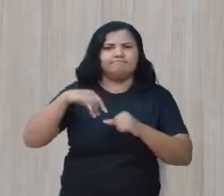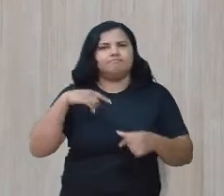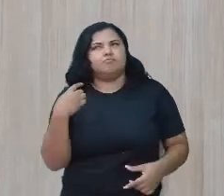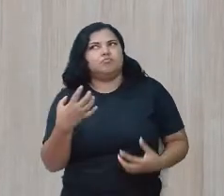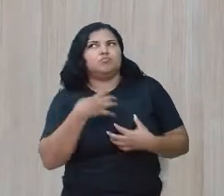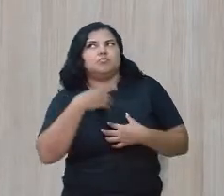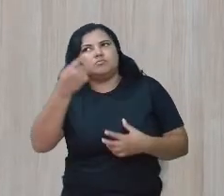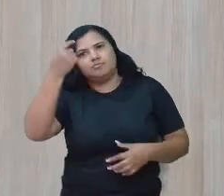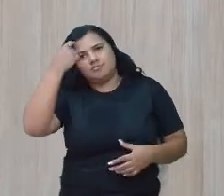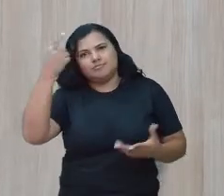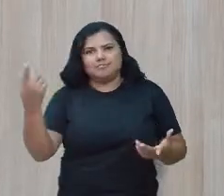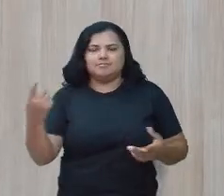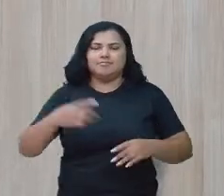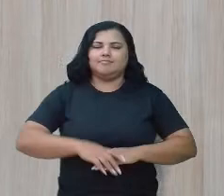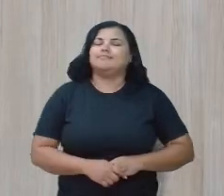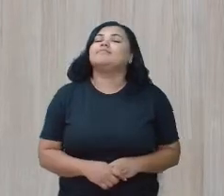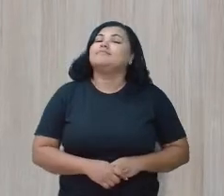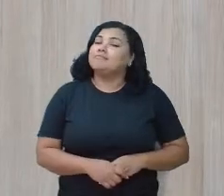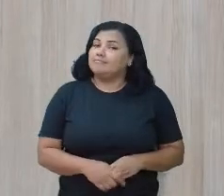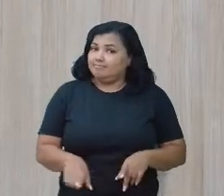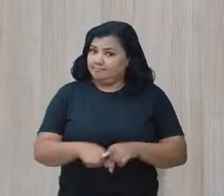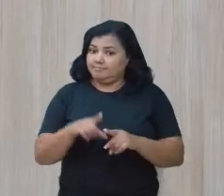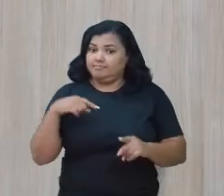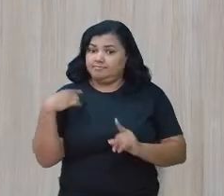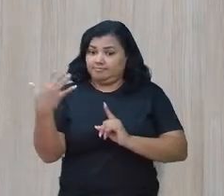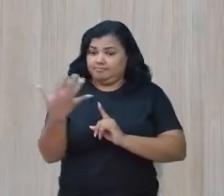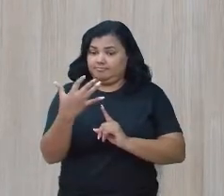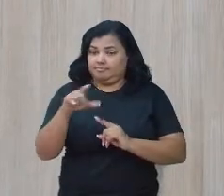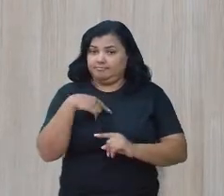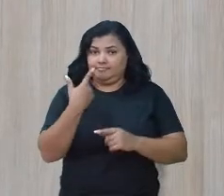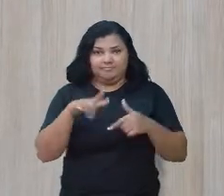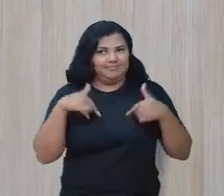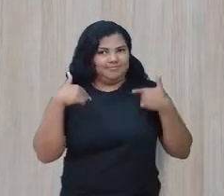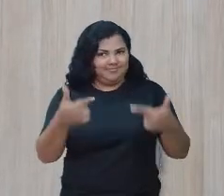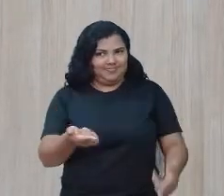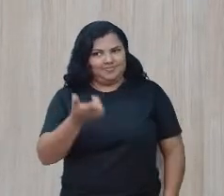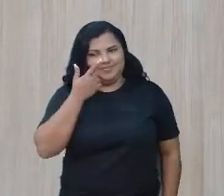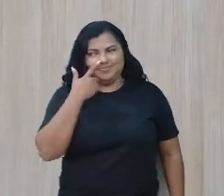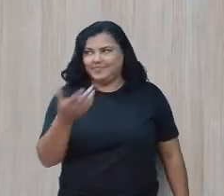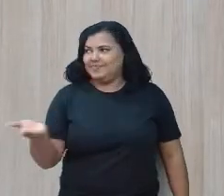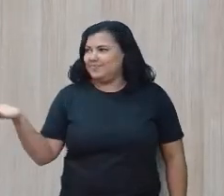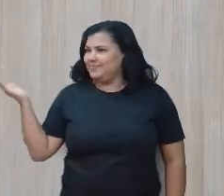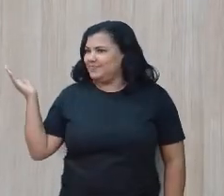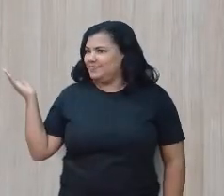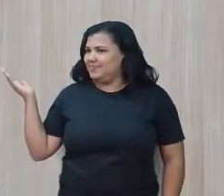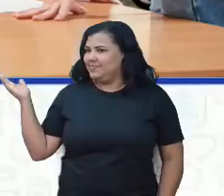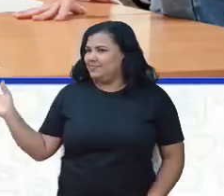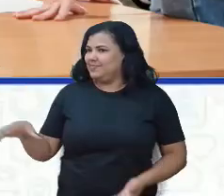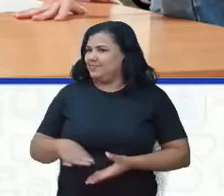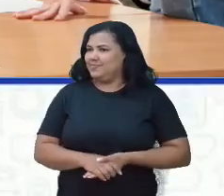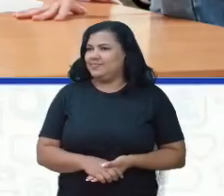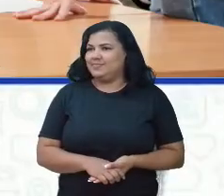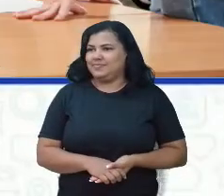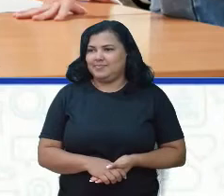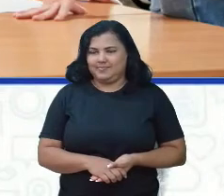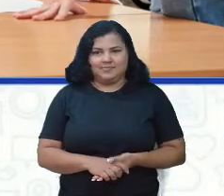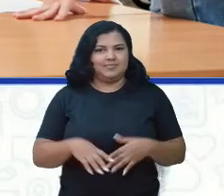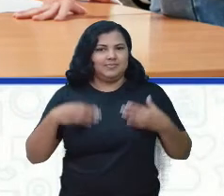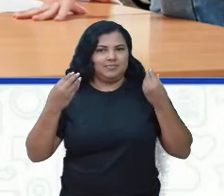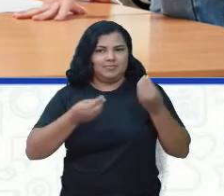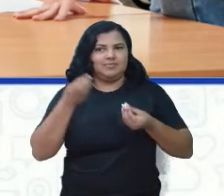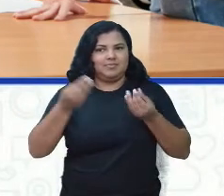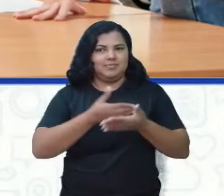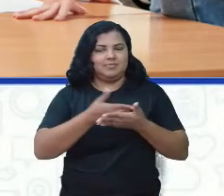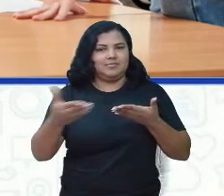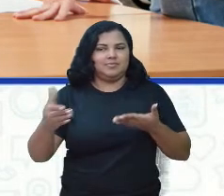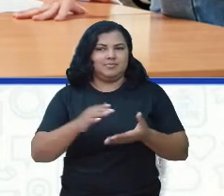de pensar, né? E até de agir no mundo. Vamos seguindo um pouquinho aqui. E como é que começou, né? De onde vem